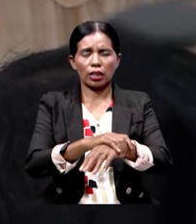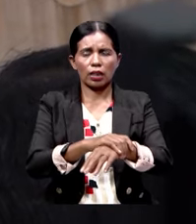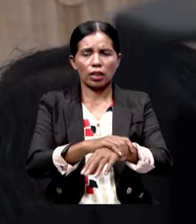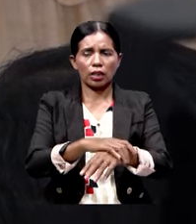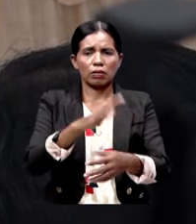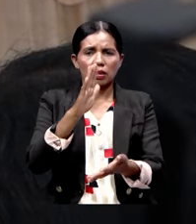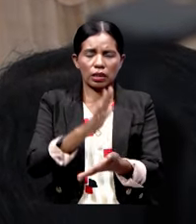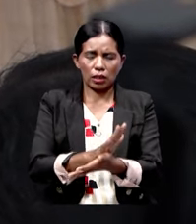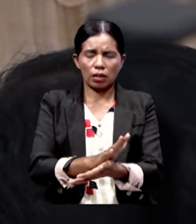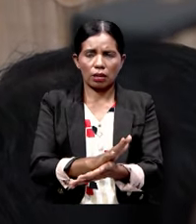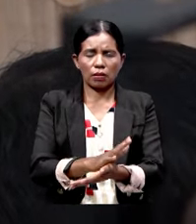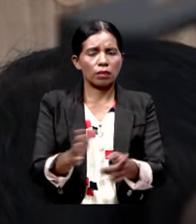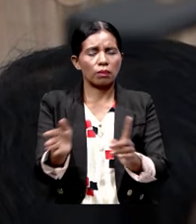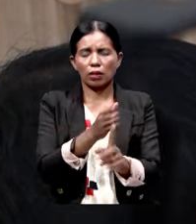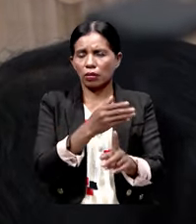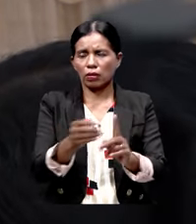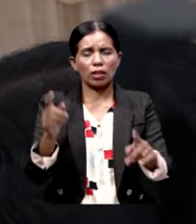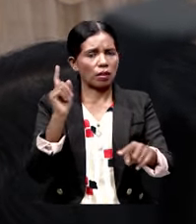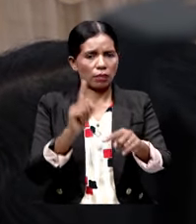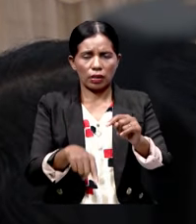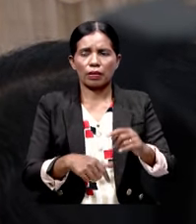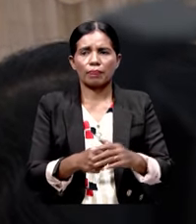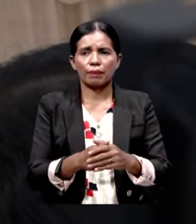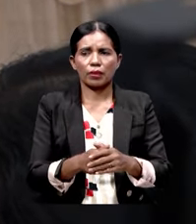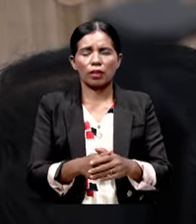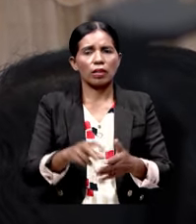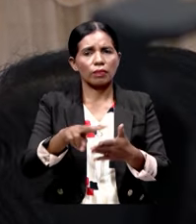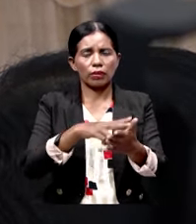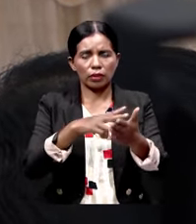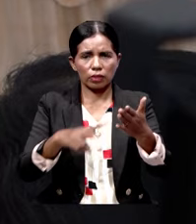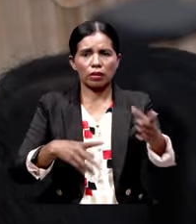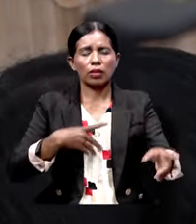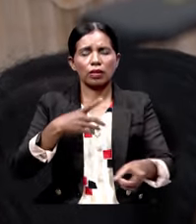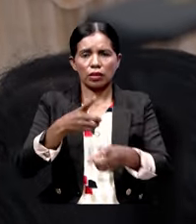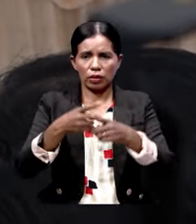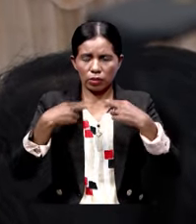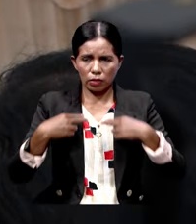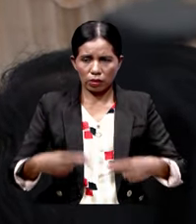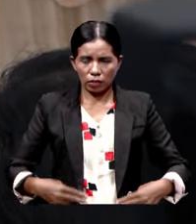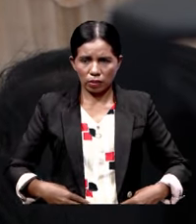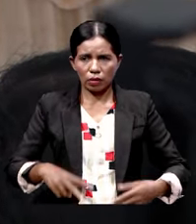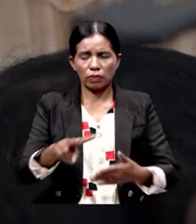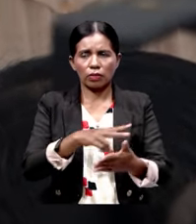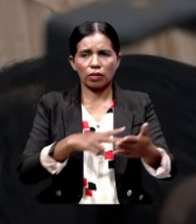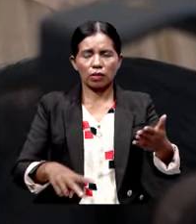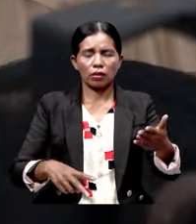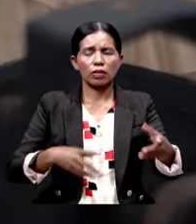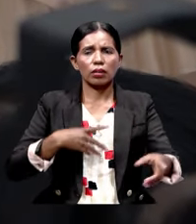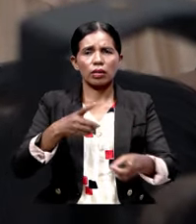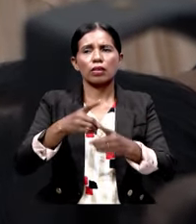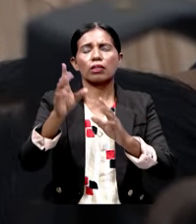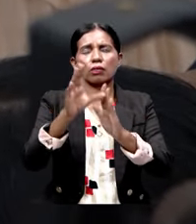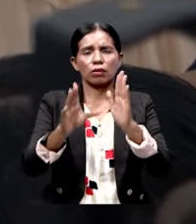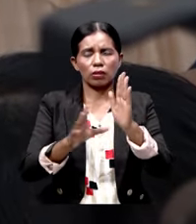Sama barai halu torturan lai necessidade ne violação ba direitos humanos violação ba direito constitucional é